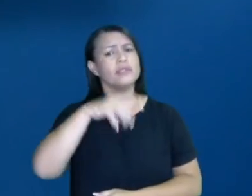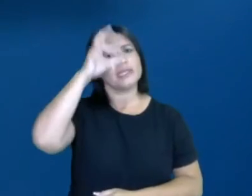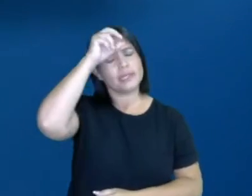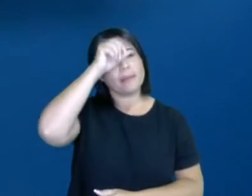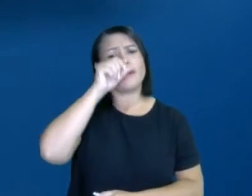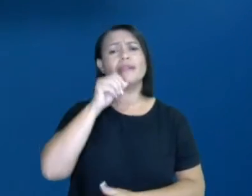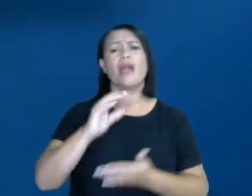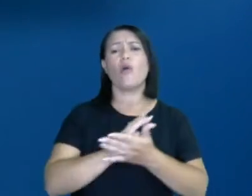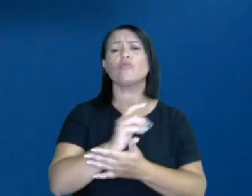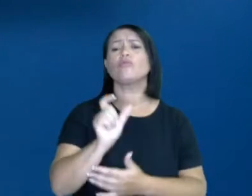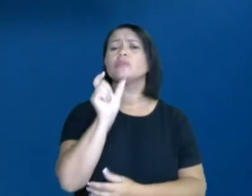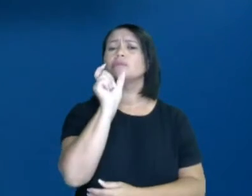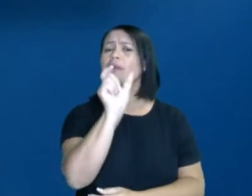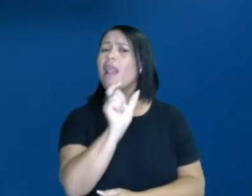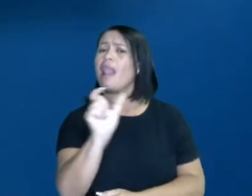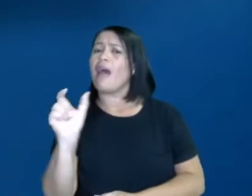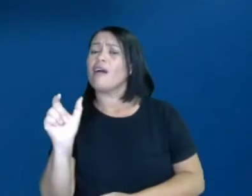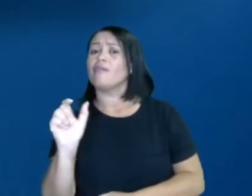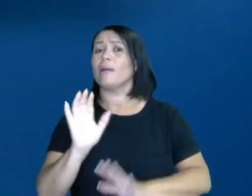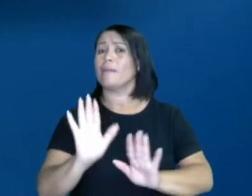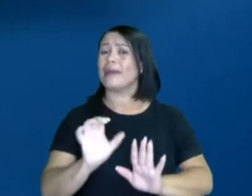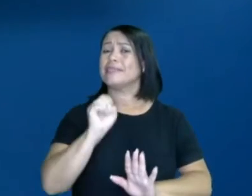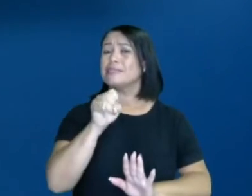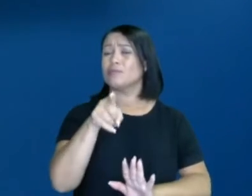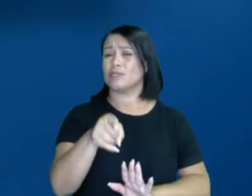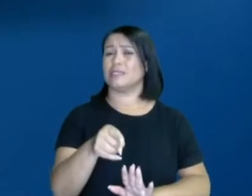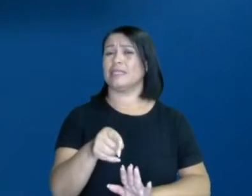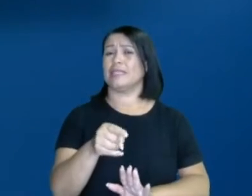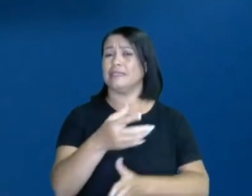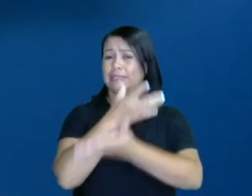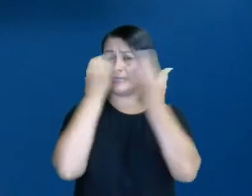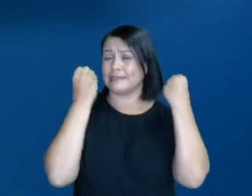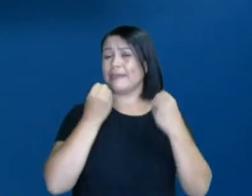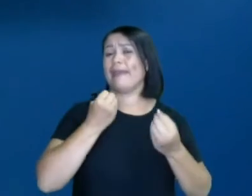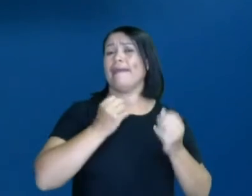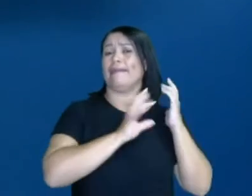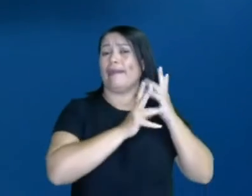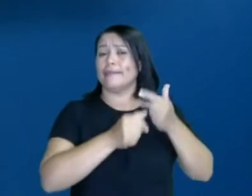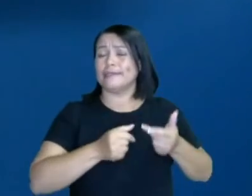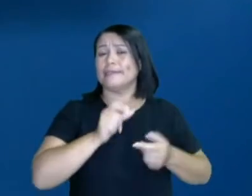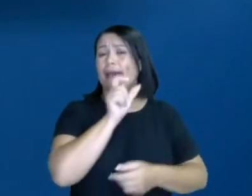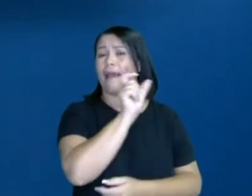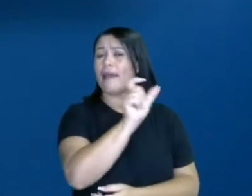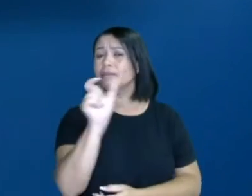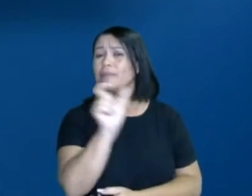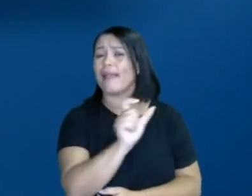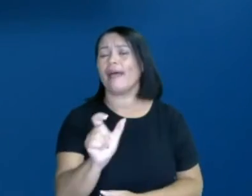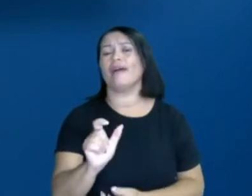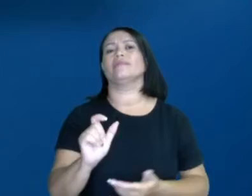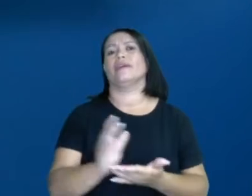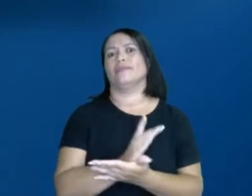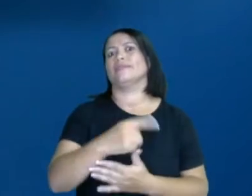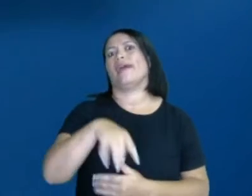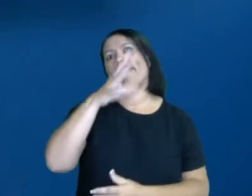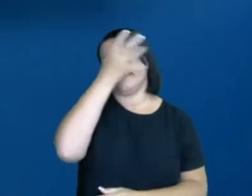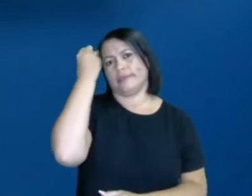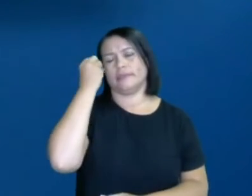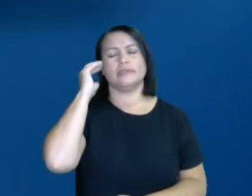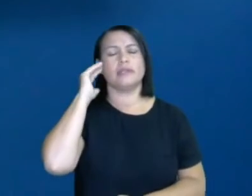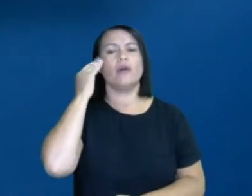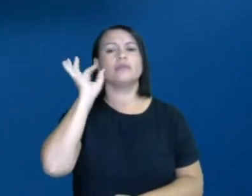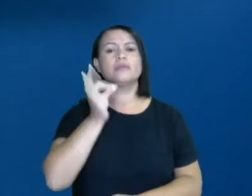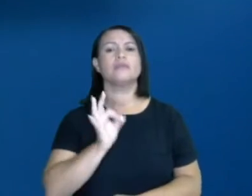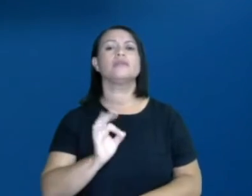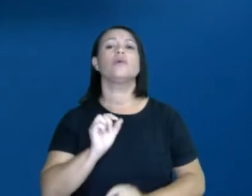aprende algumas palavras. Mas se você não estiver revisando essas palavras, lendo essas palavras, acaba que você esquece,